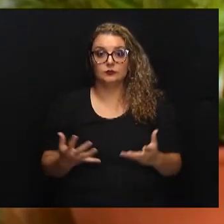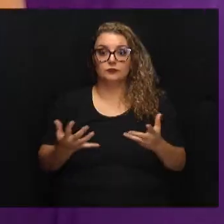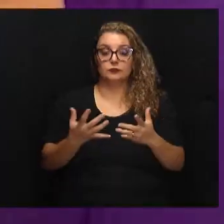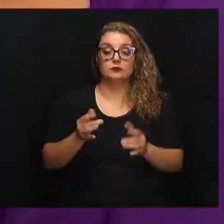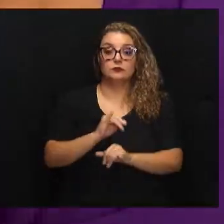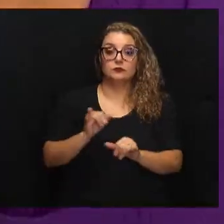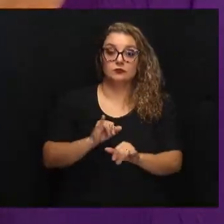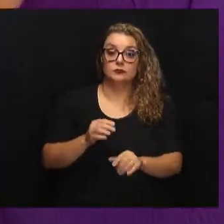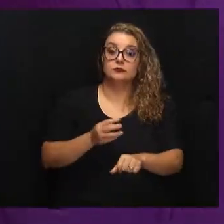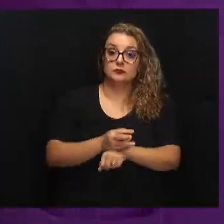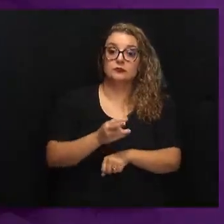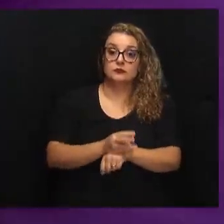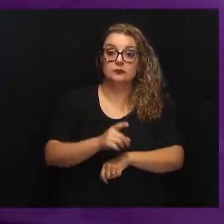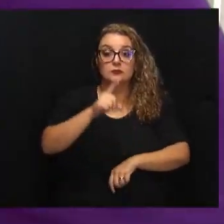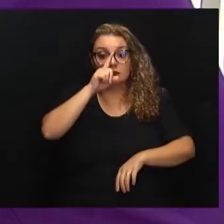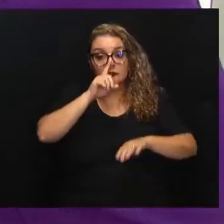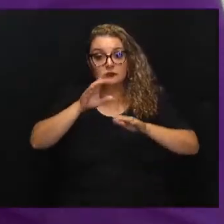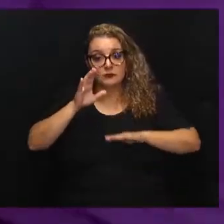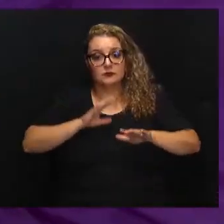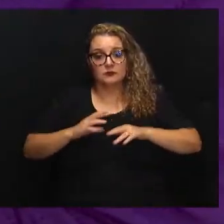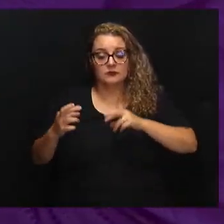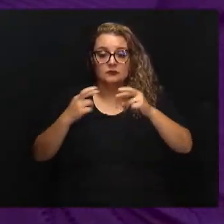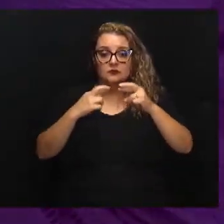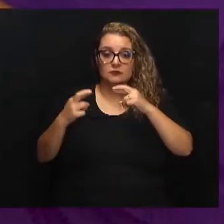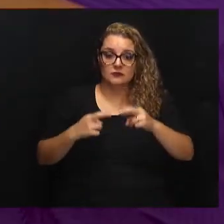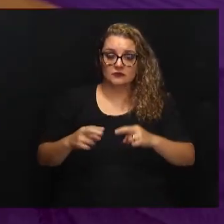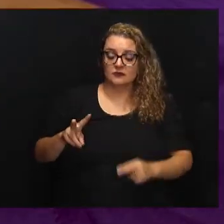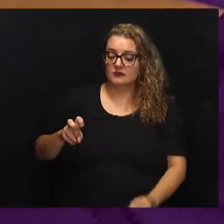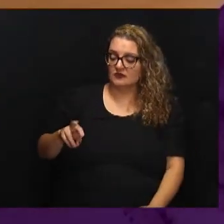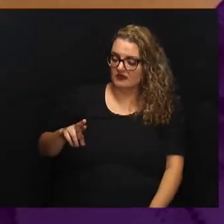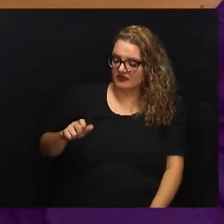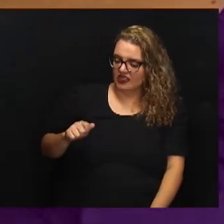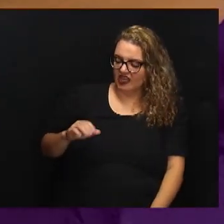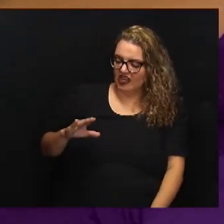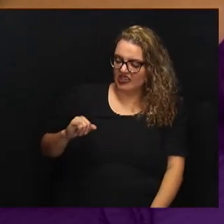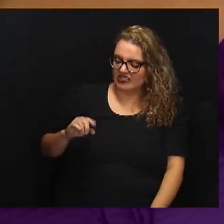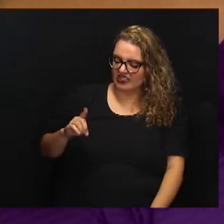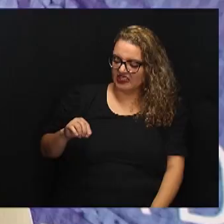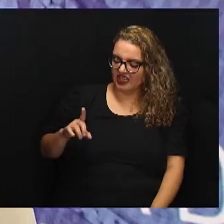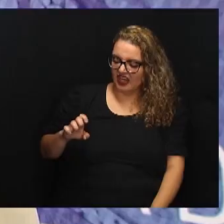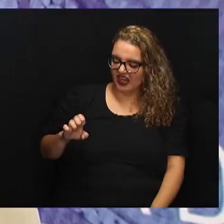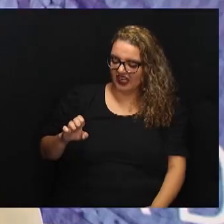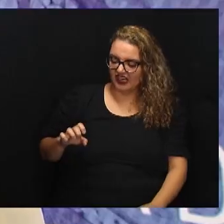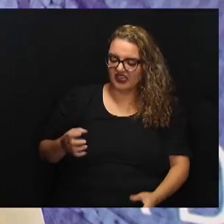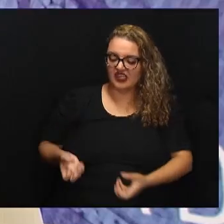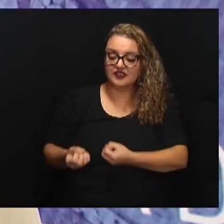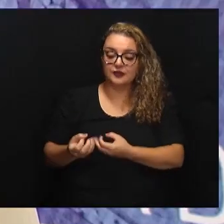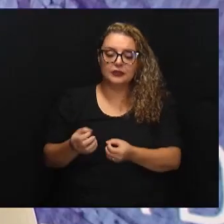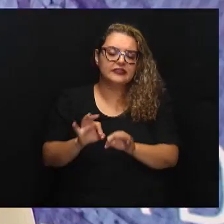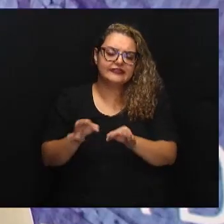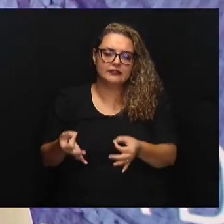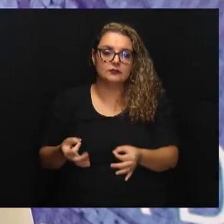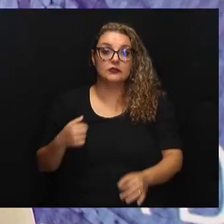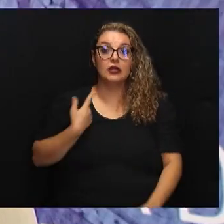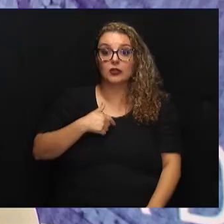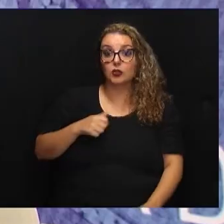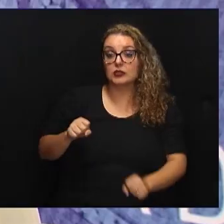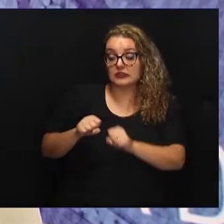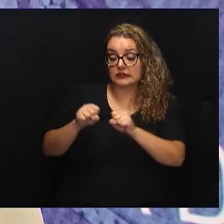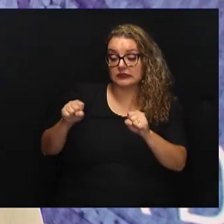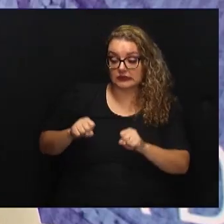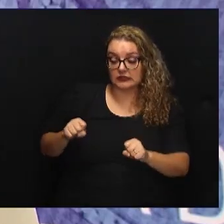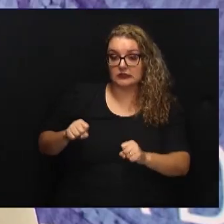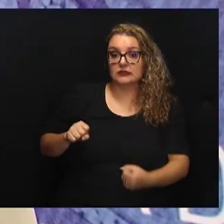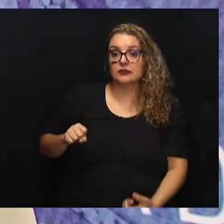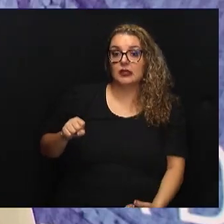do WhatsApp. Os cuidados para verificar a veracidade da informação são bem simples. A nossa assistente virtual, Ana, ela tem